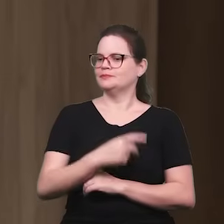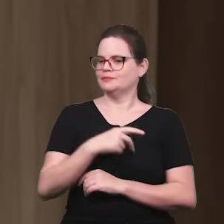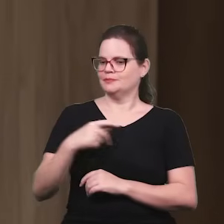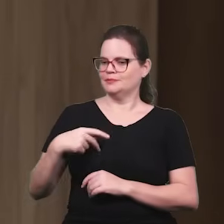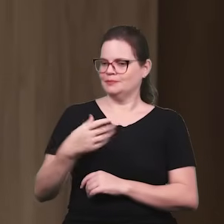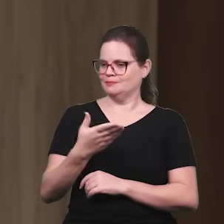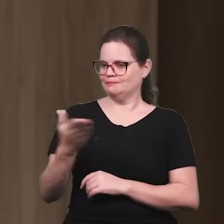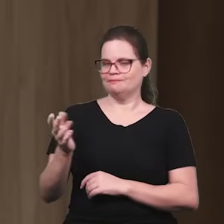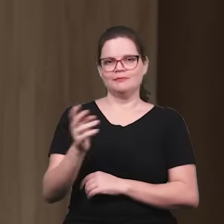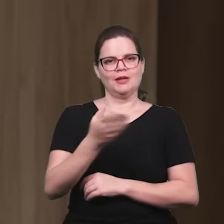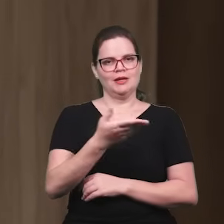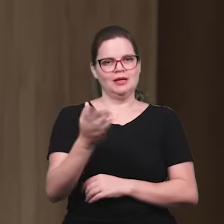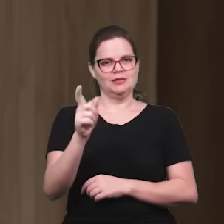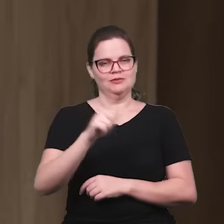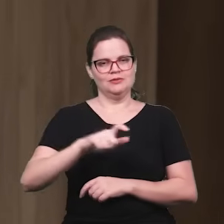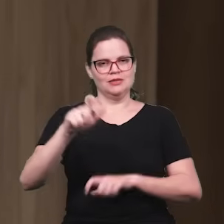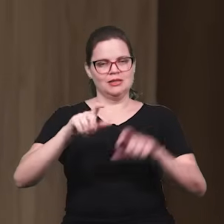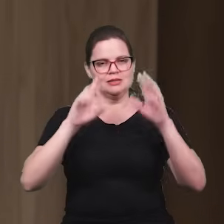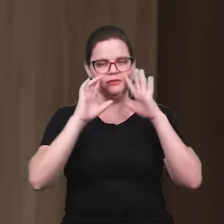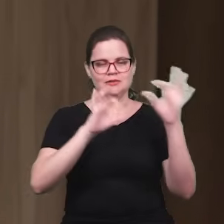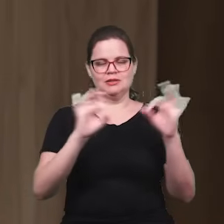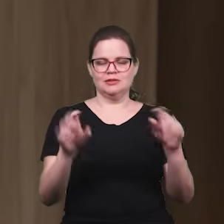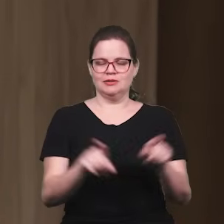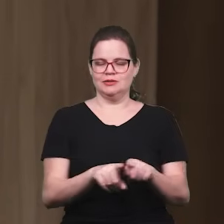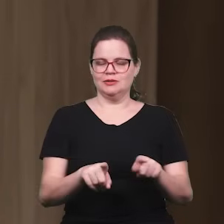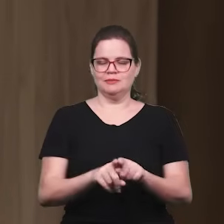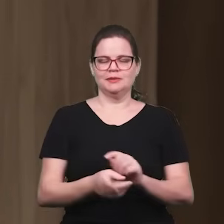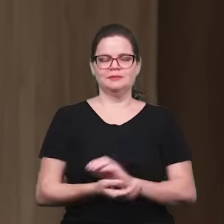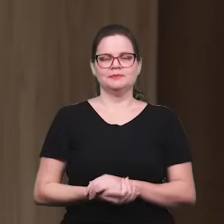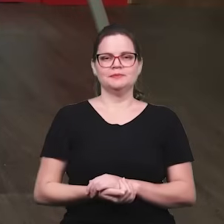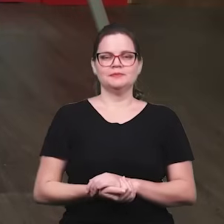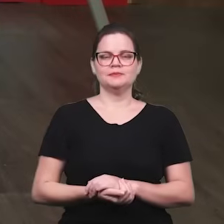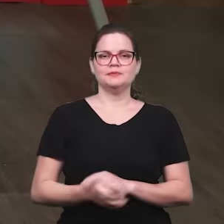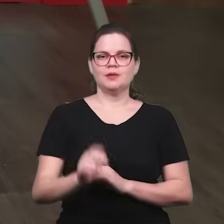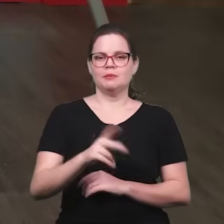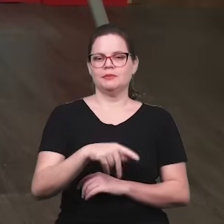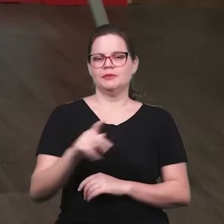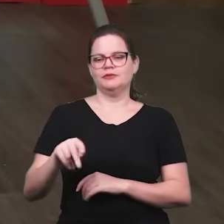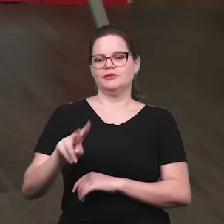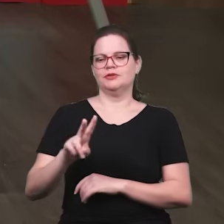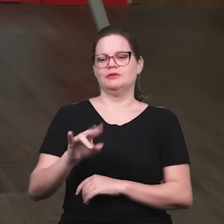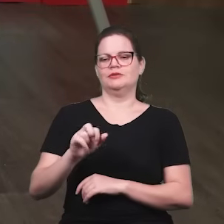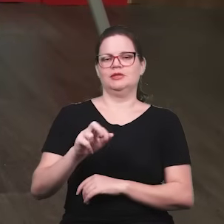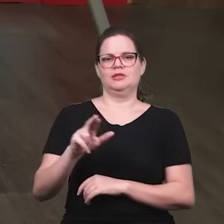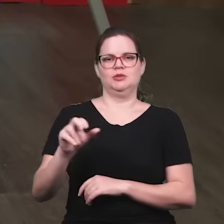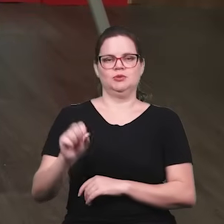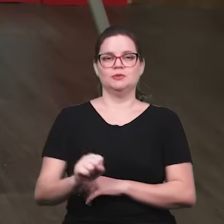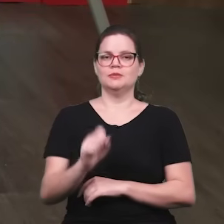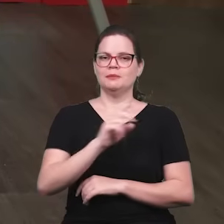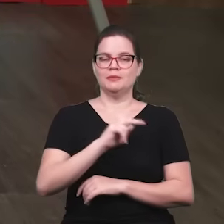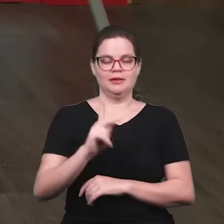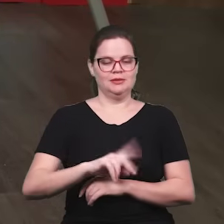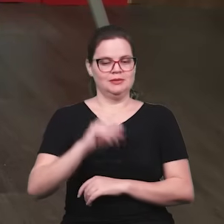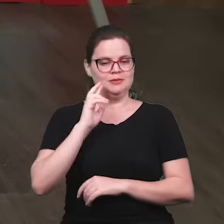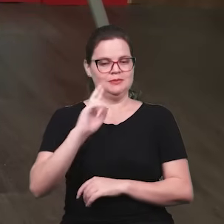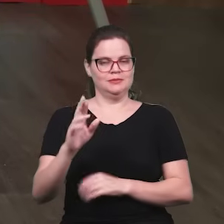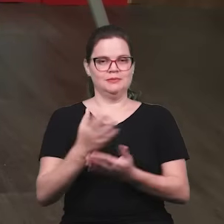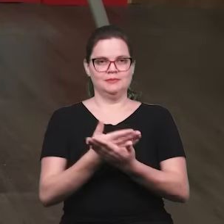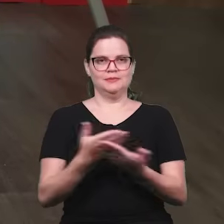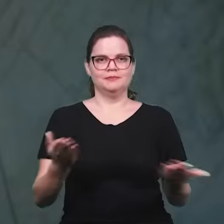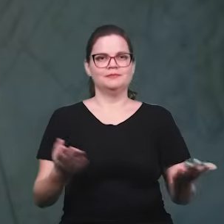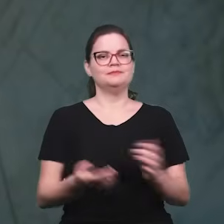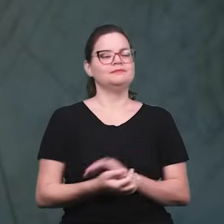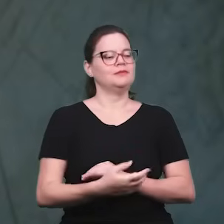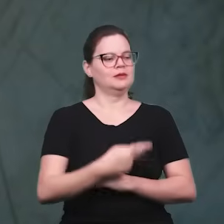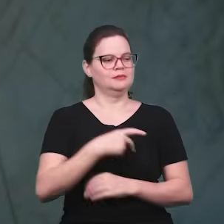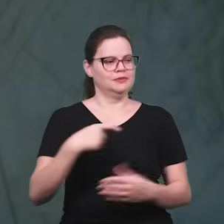a todos que nos acompanham em nosso programa. Professor Vinícius, paz do Senhor. A